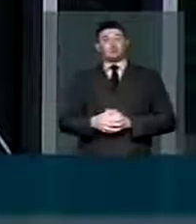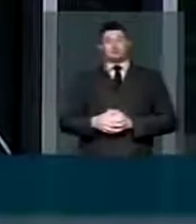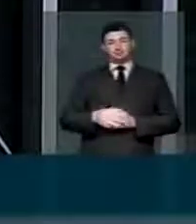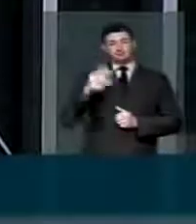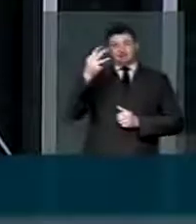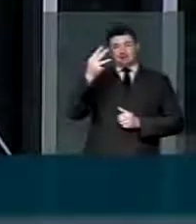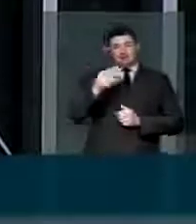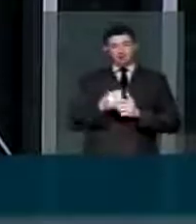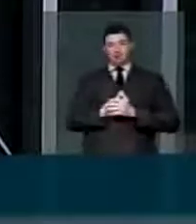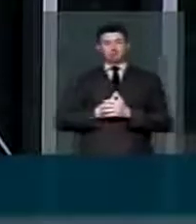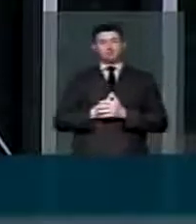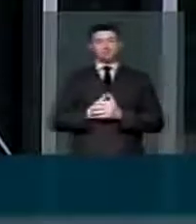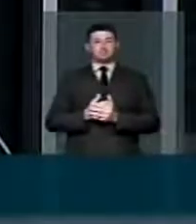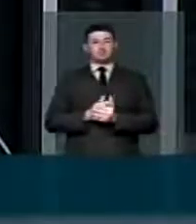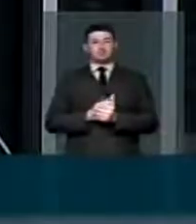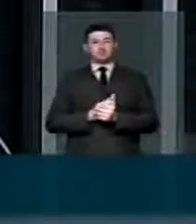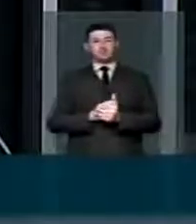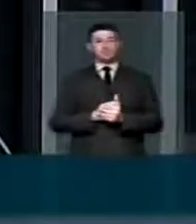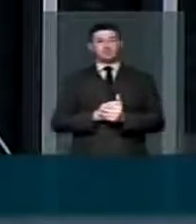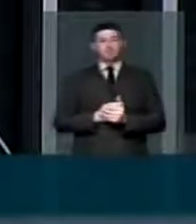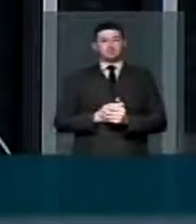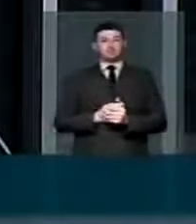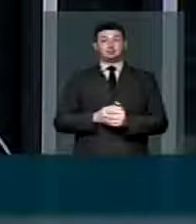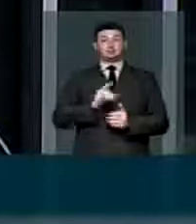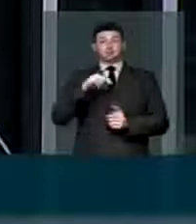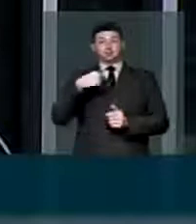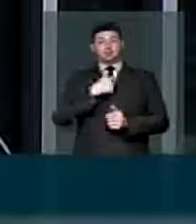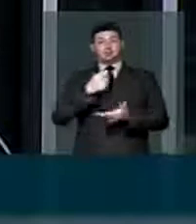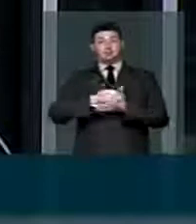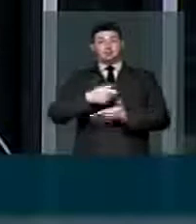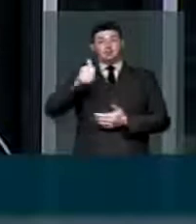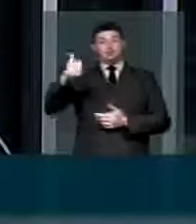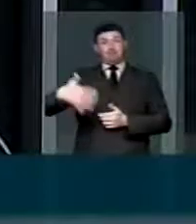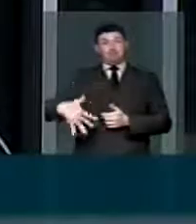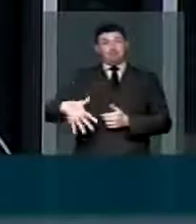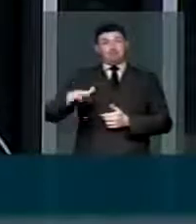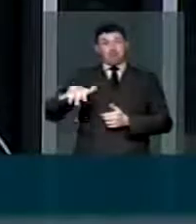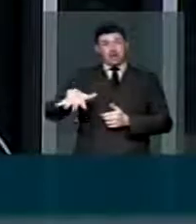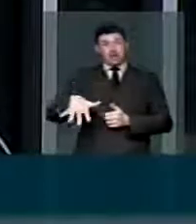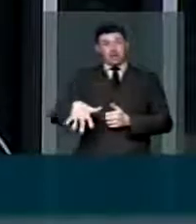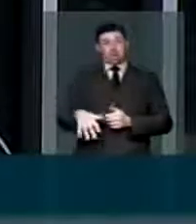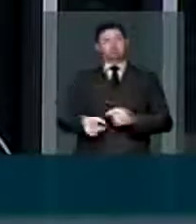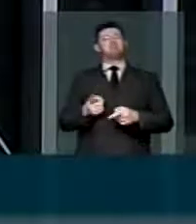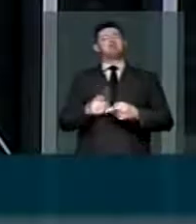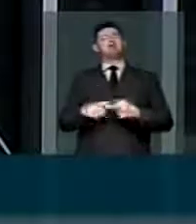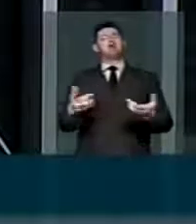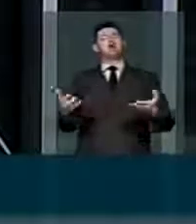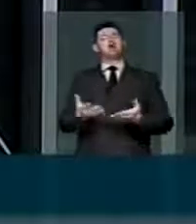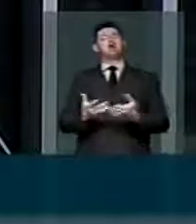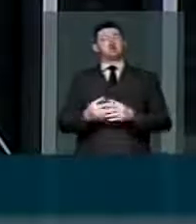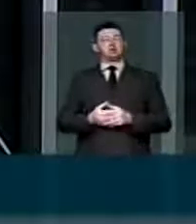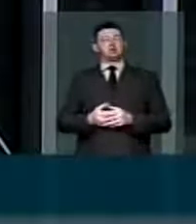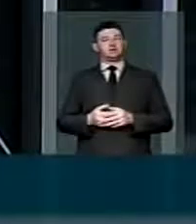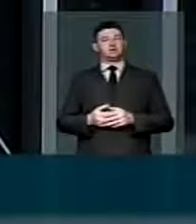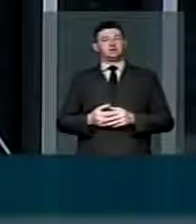Terceira observação, se nós pagamos barato, por que que hoje